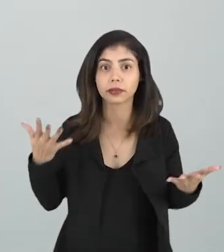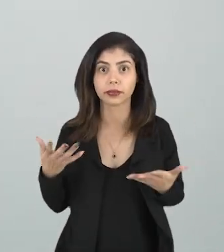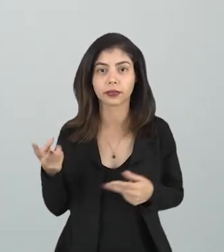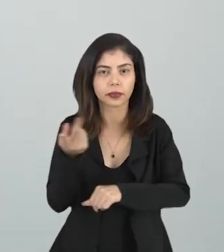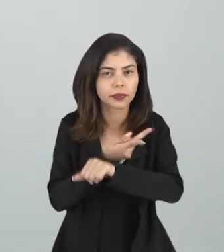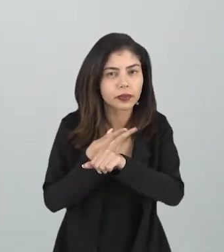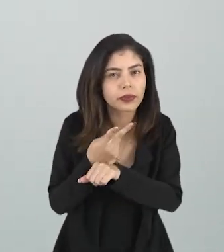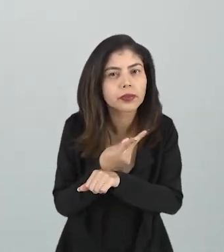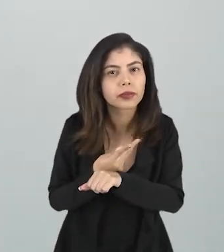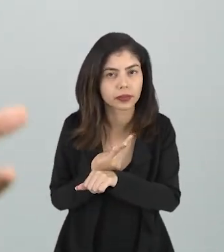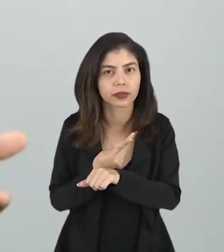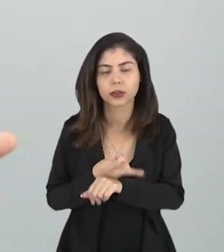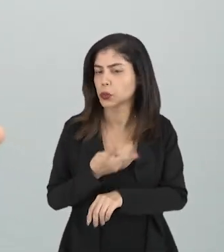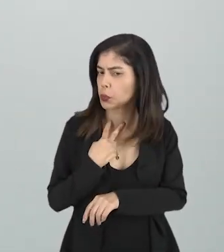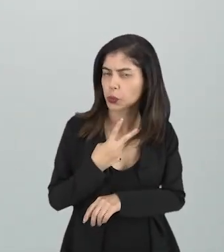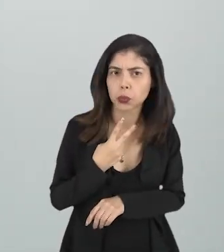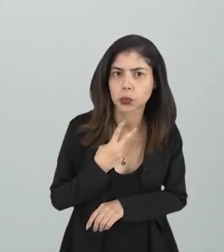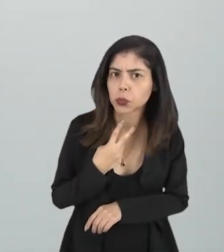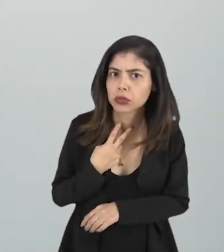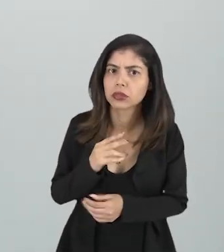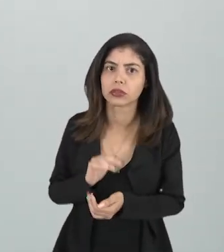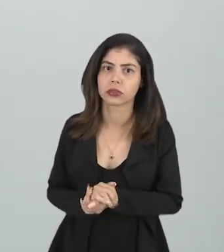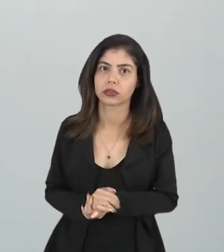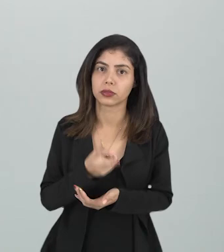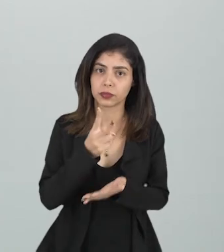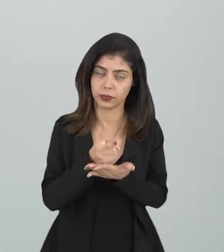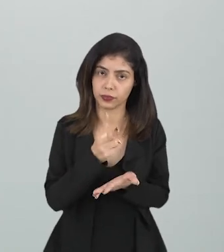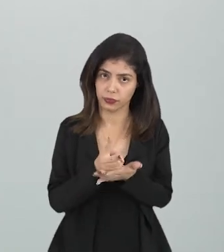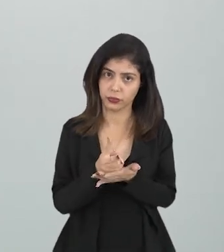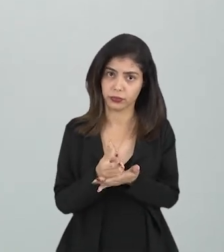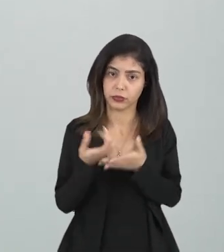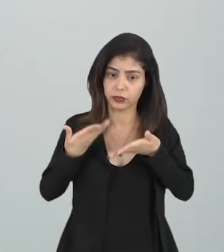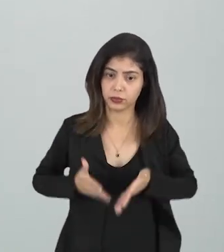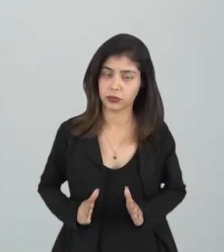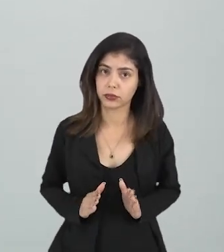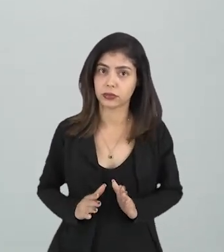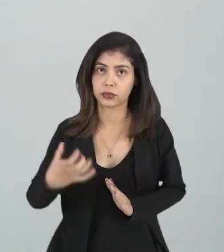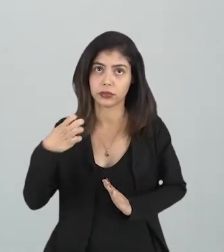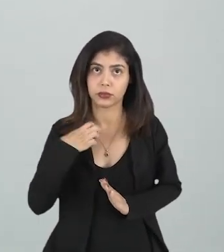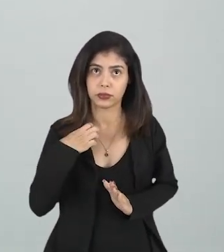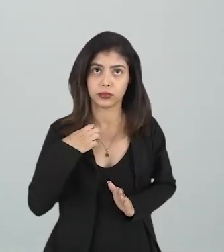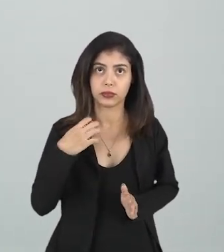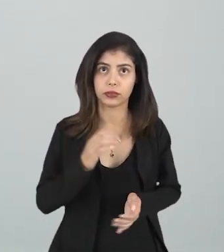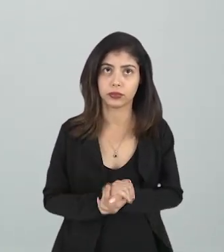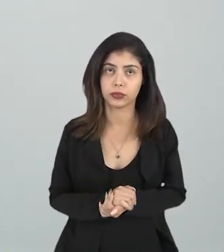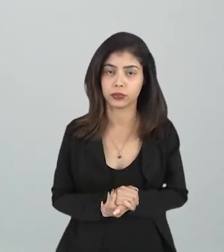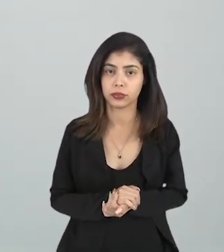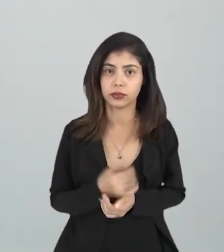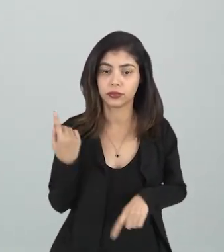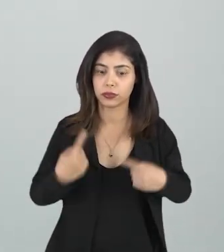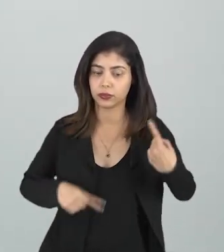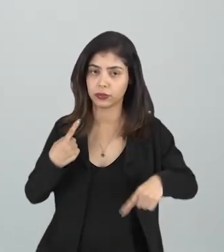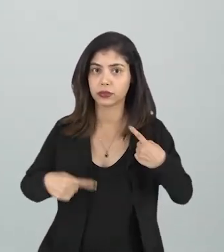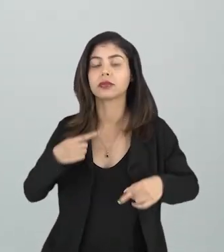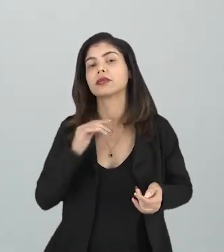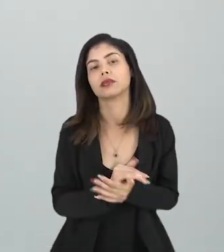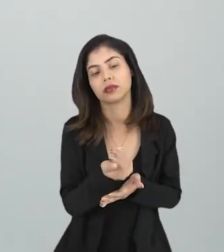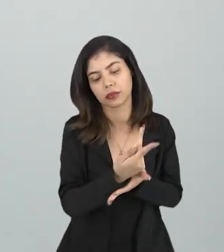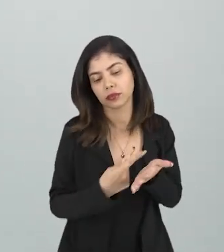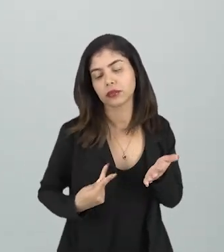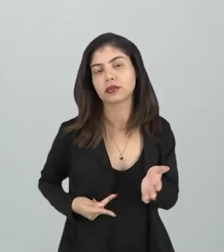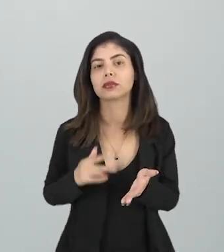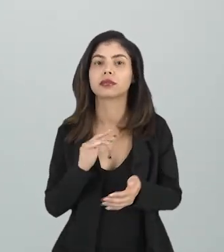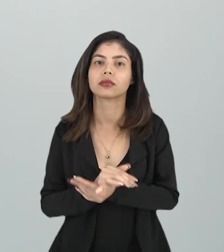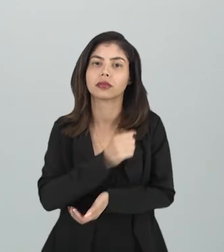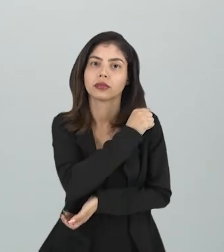a virtude, ele não pode procurar o vício. Então, nasce a ética, a política ou a poética nasce